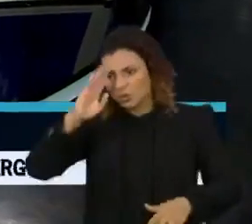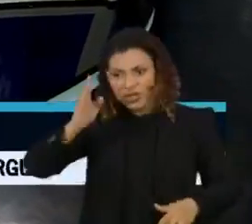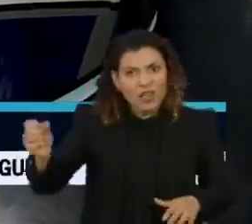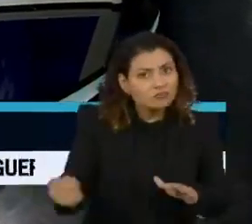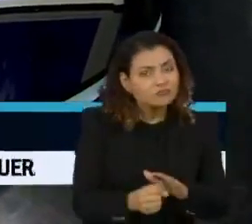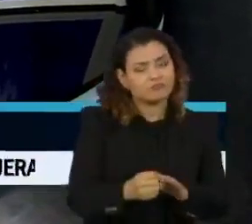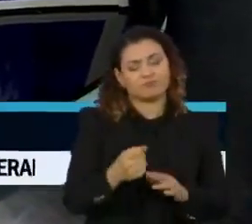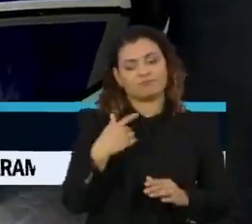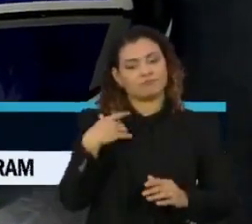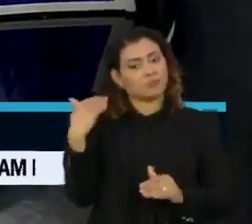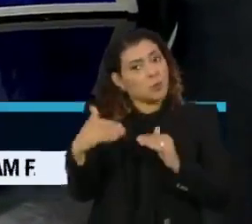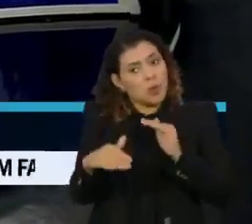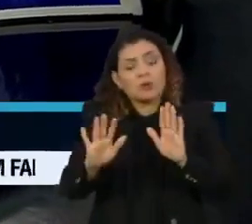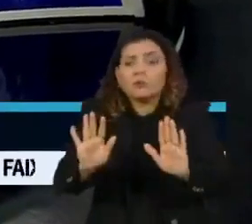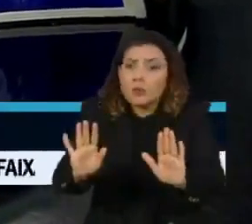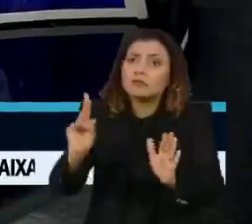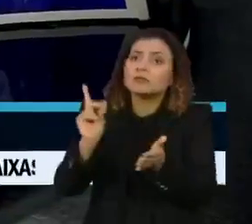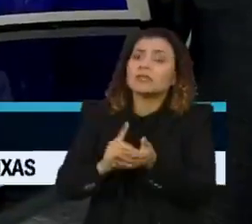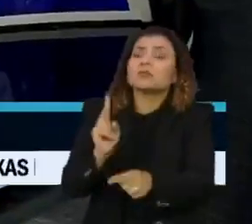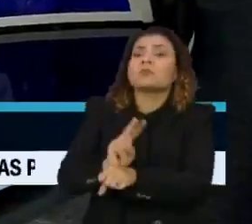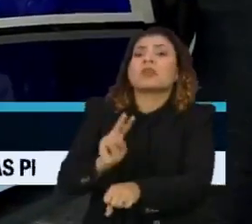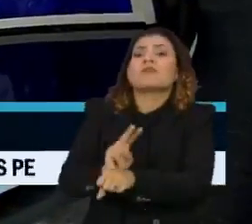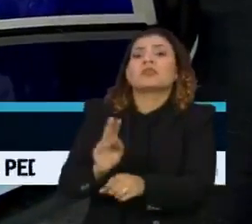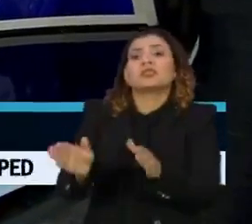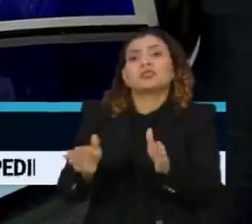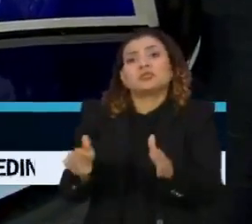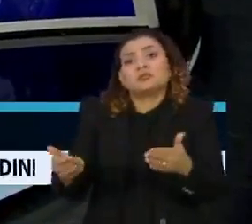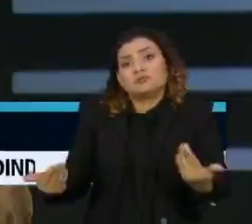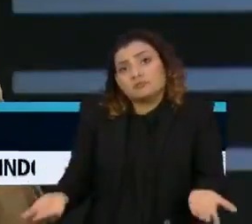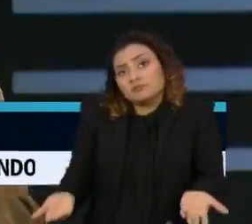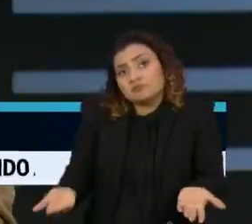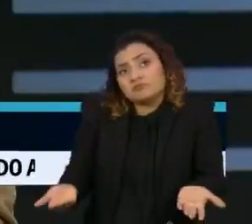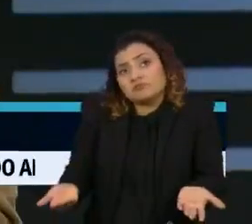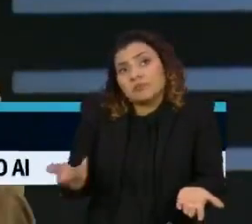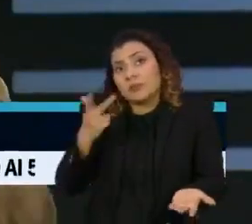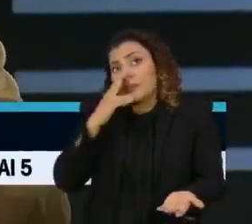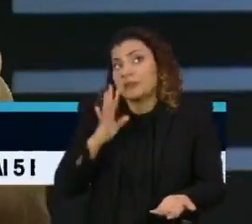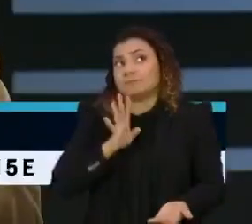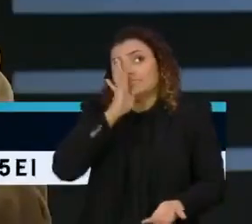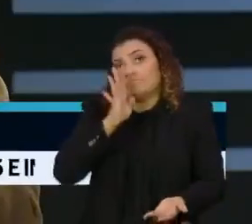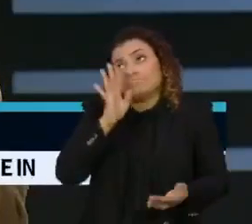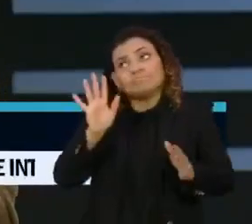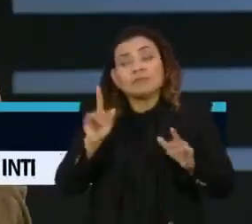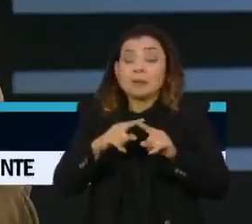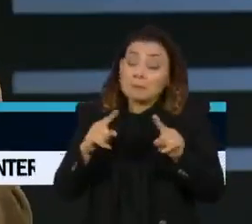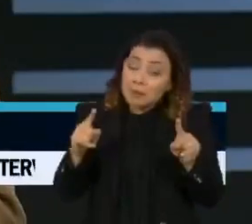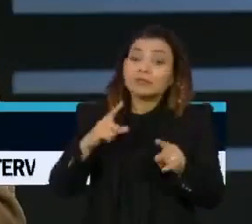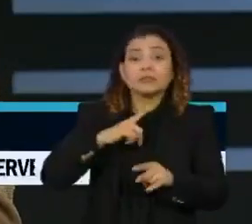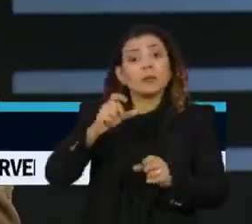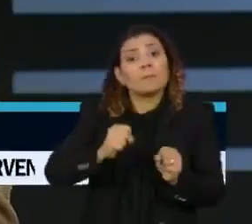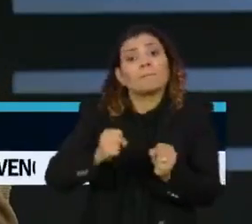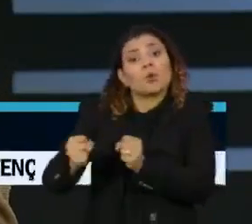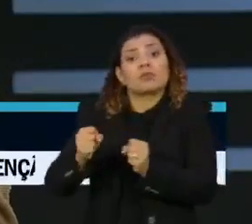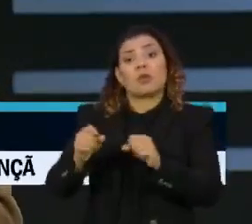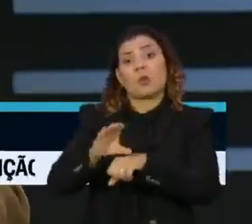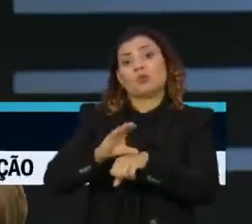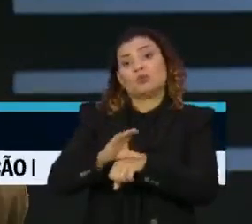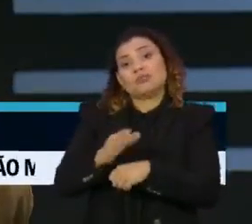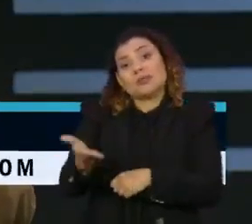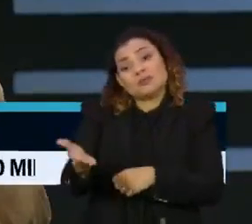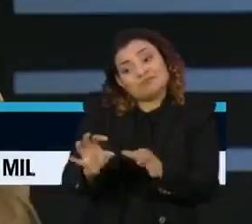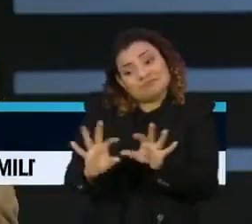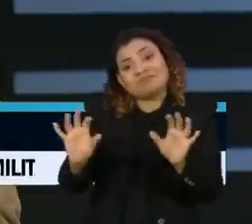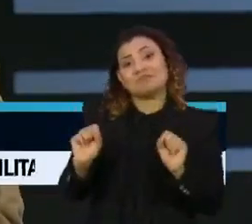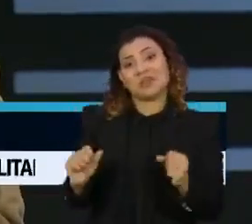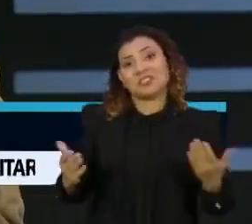a uma prisão mas a prisão preventiva um ato eliminado precisando completamente equivocada É mas ele tem o poder condicional para isso